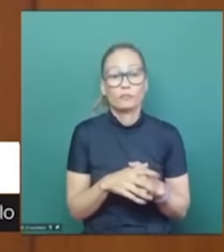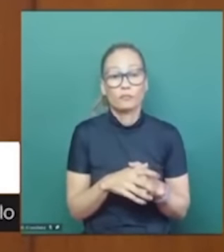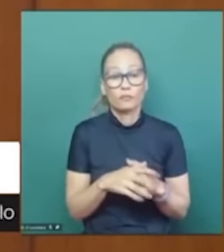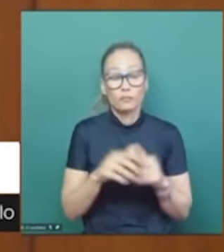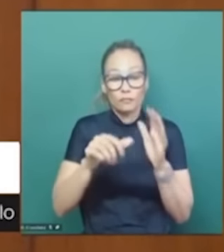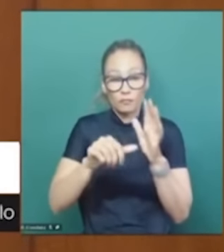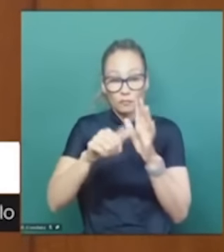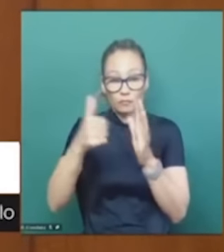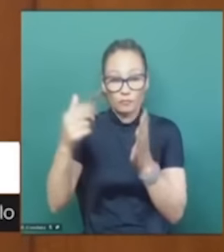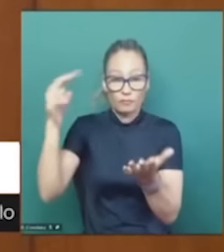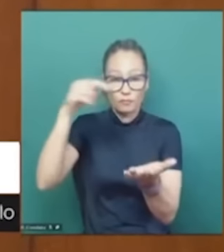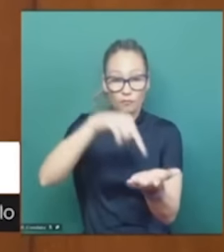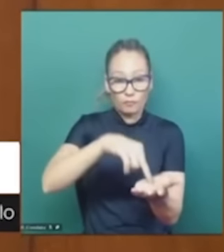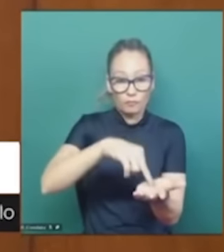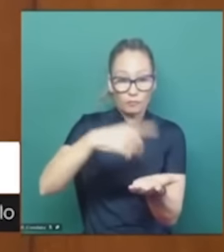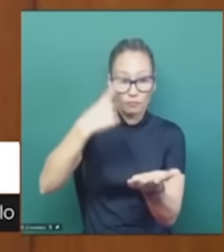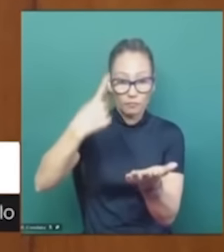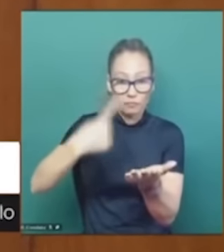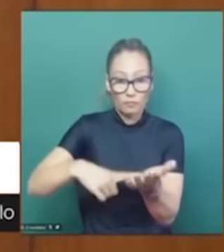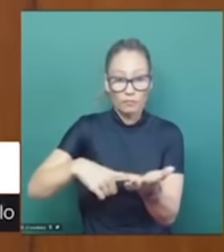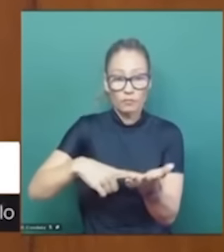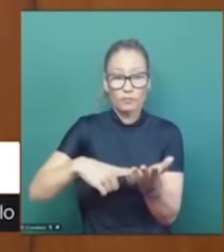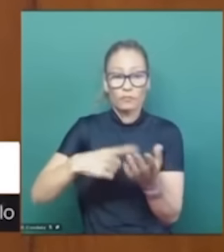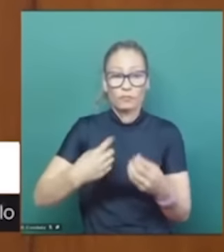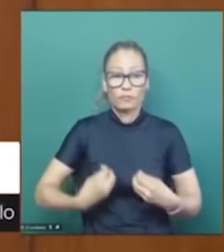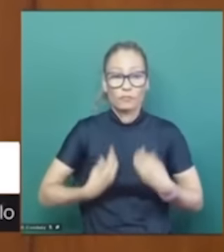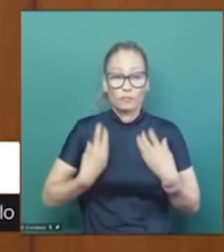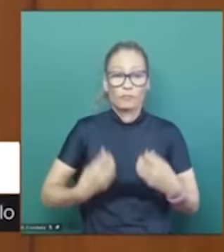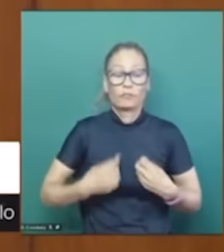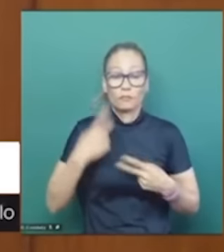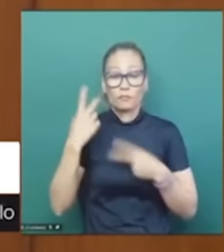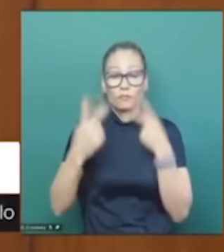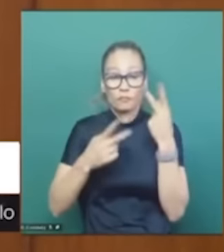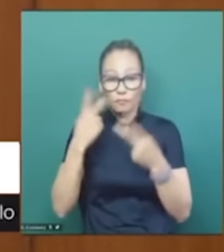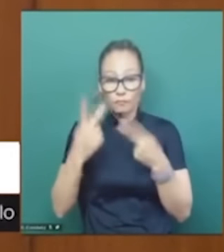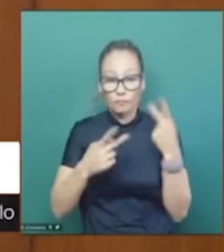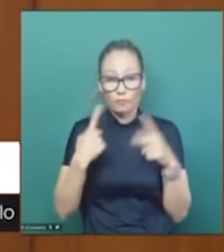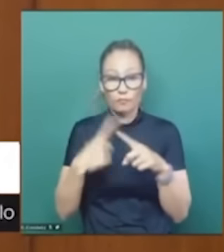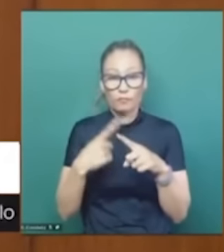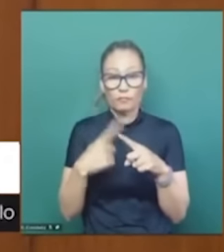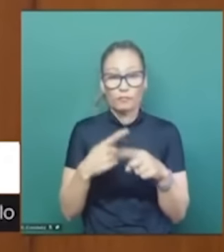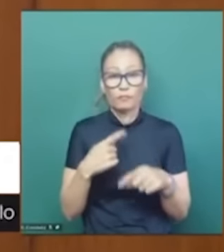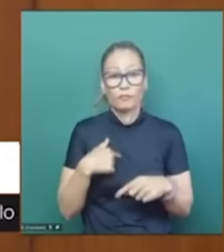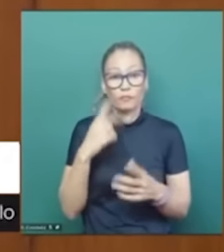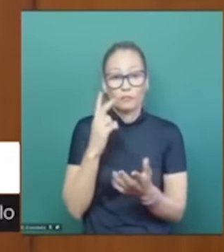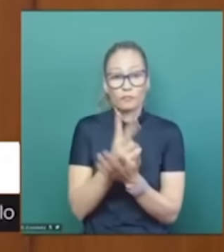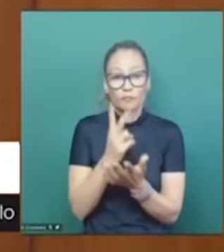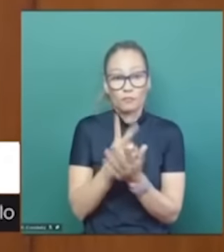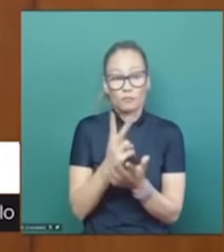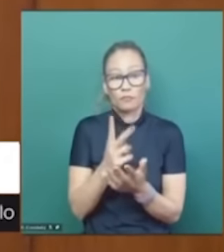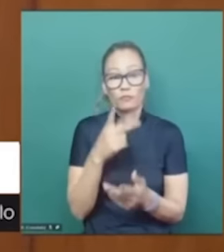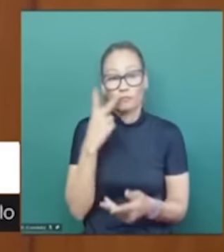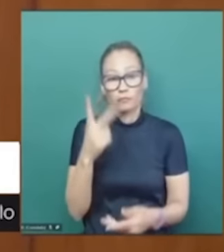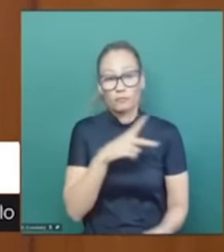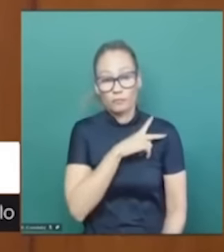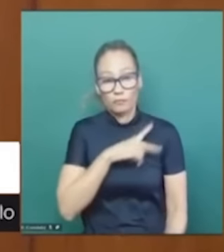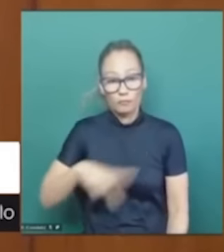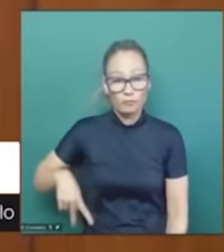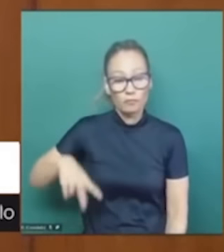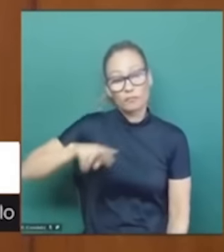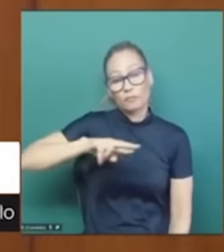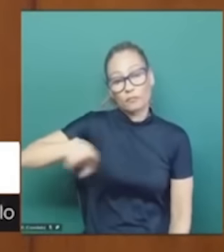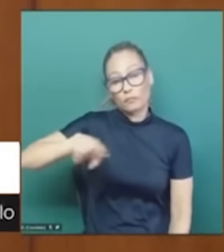audiência pública para me manifestar, porque ao longo de todo o trabalho eu procurei assumir o papel de presidente e não de vereador e sim conduzir os